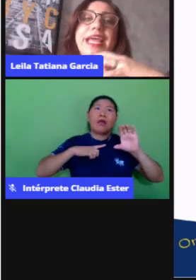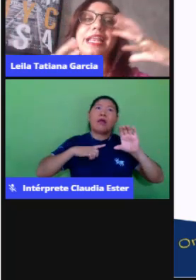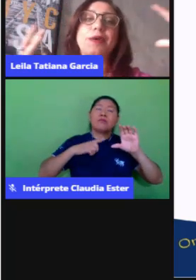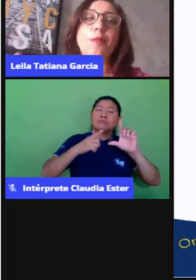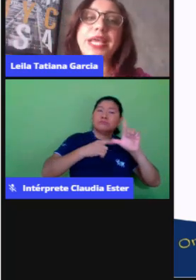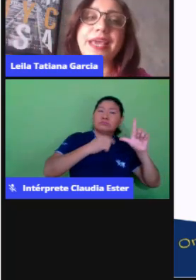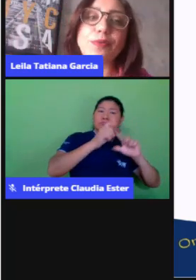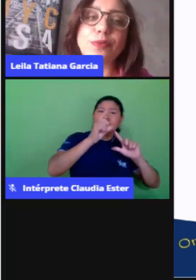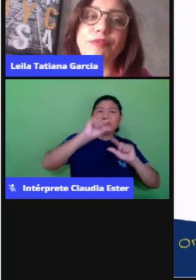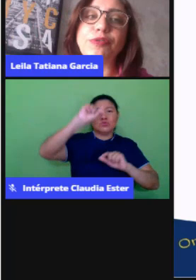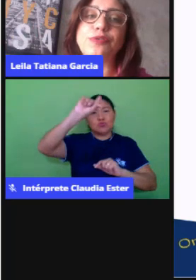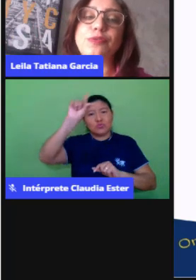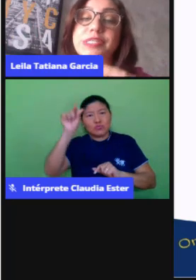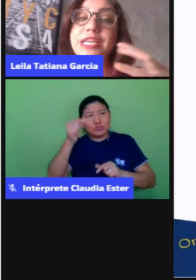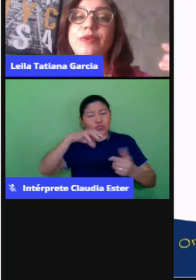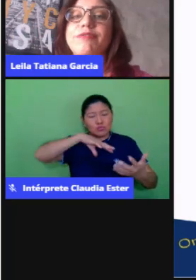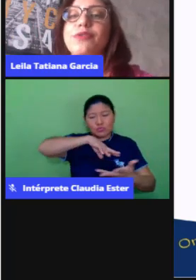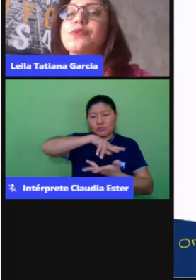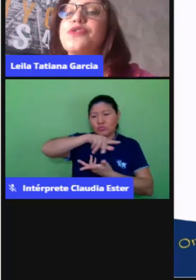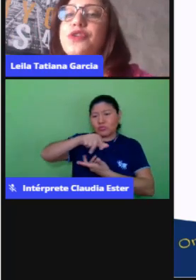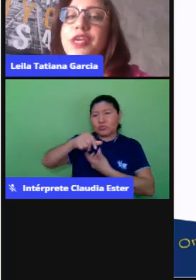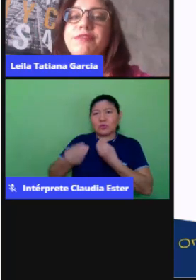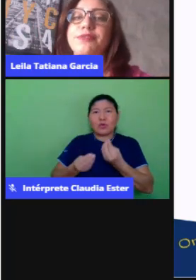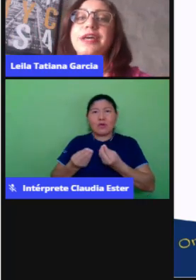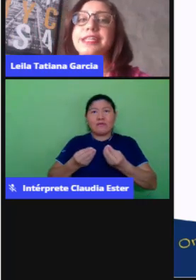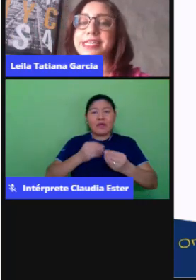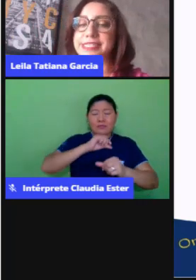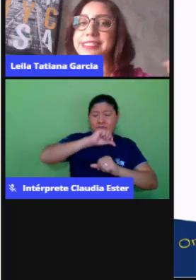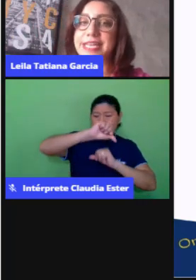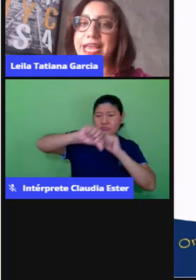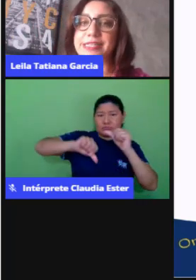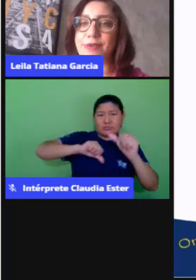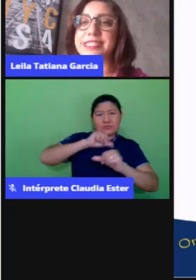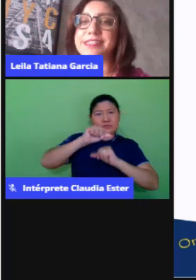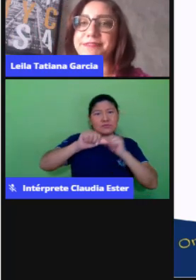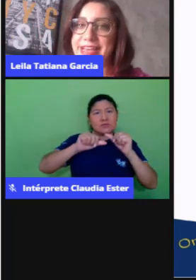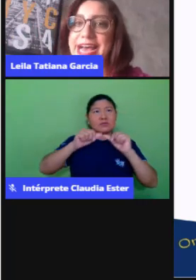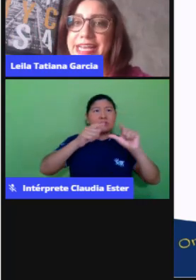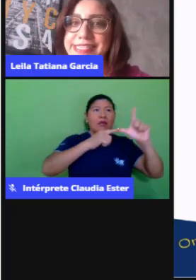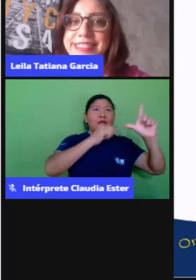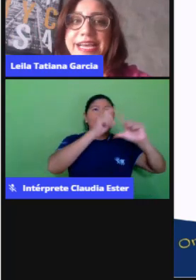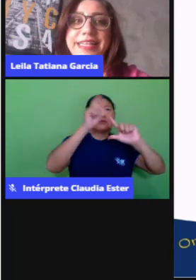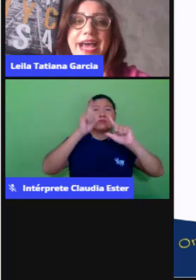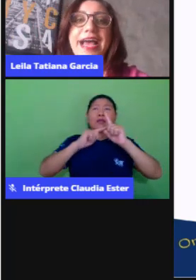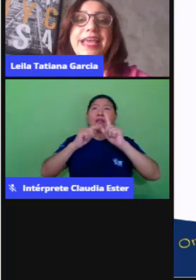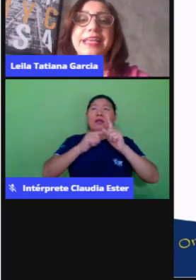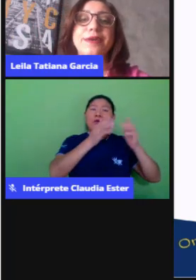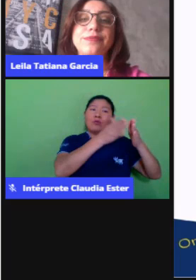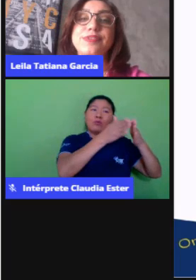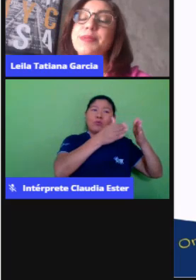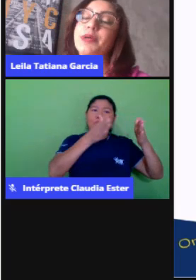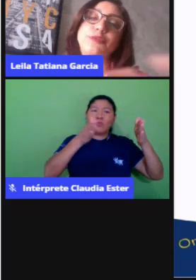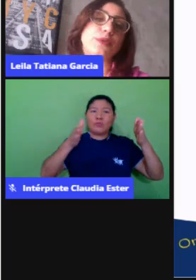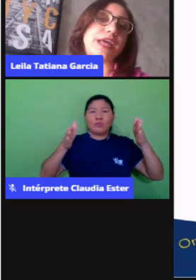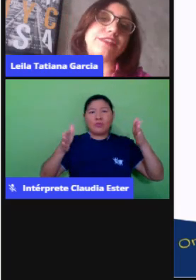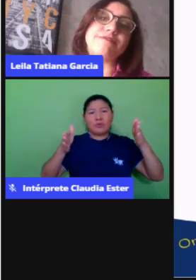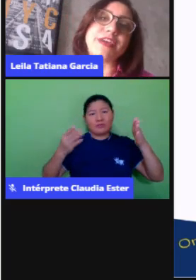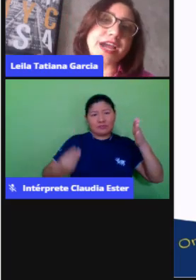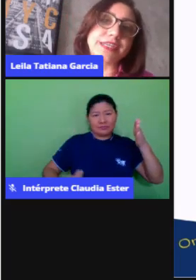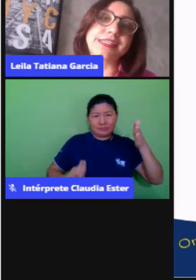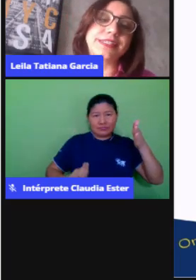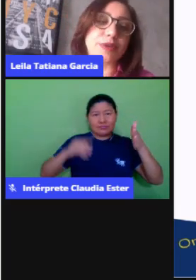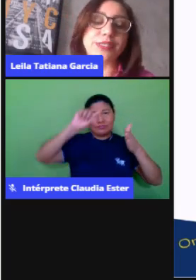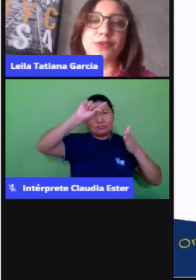uma estrela, como é que é o ciclo evolutivo das estrelas, quais as fases, tá? Então, você pode